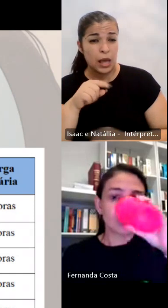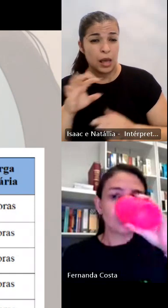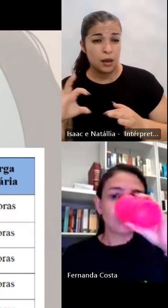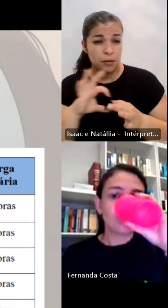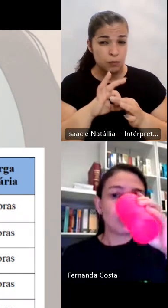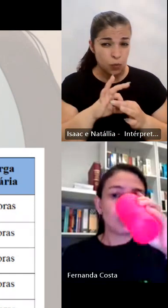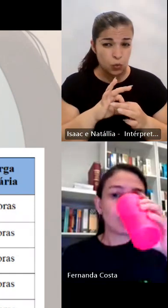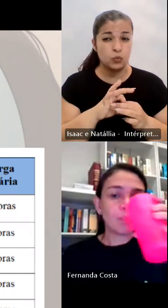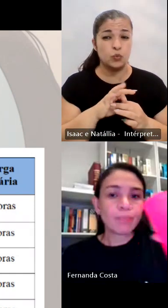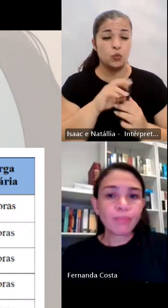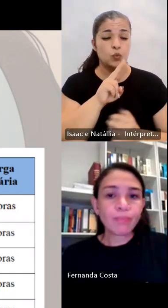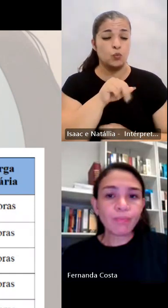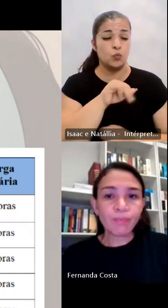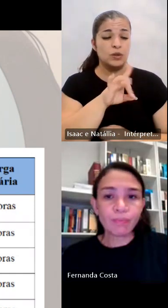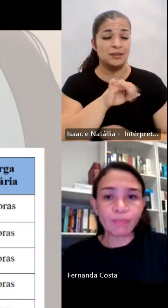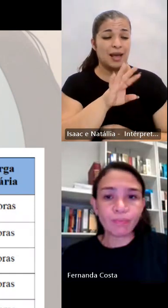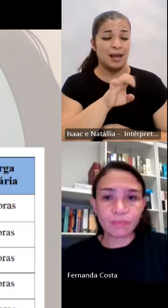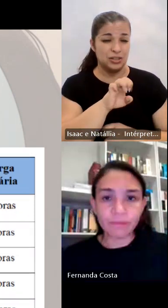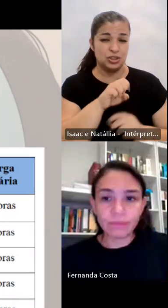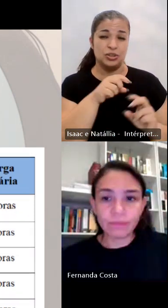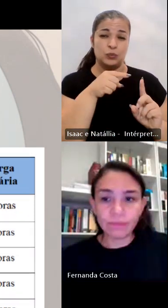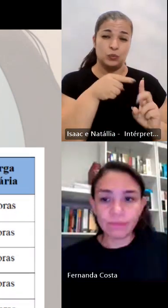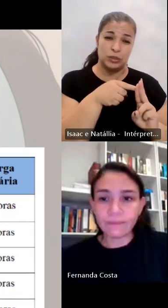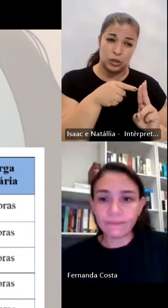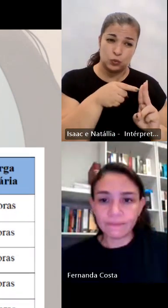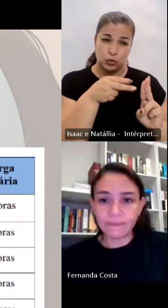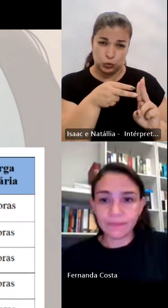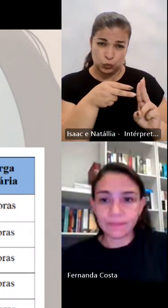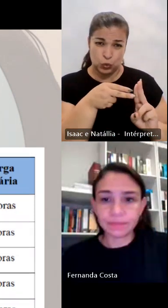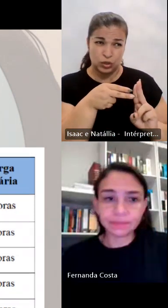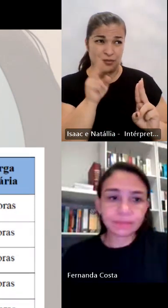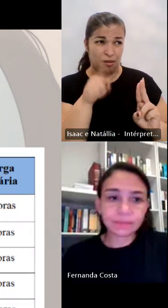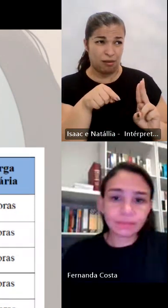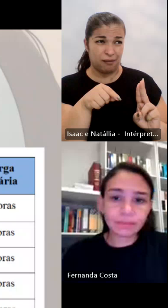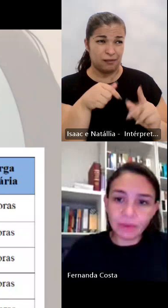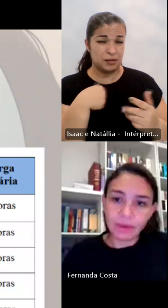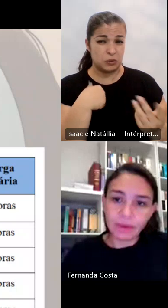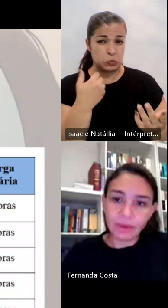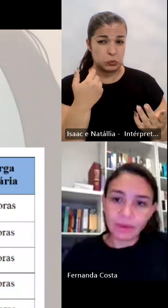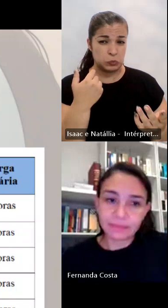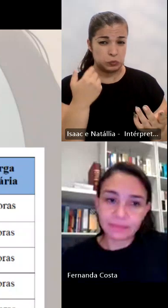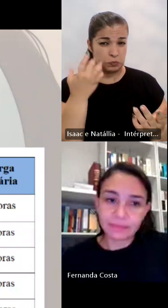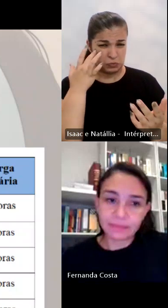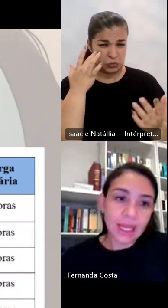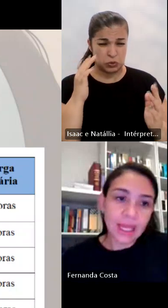2. Então eu realmente achei que o prazo era, eu olhei o prazo errado.